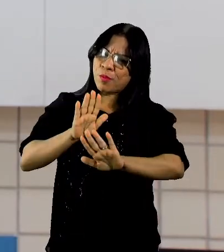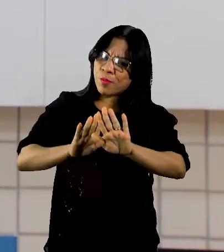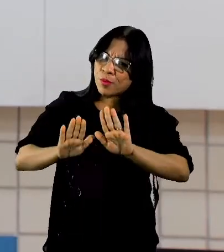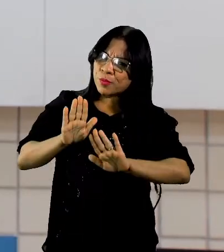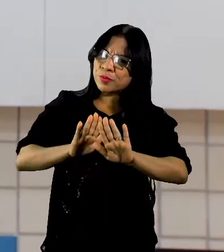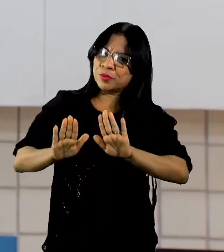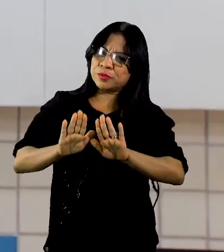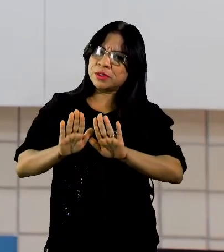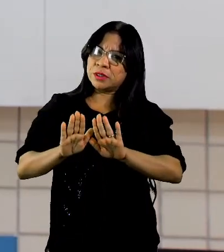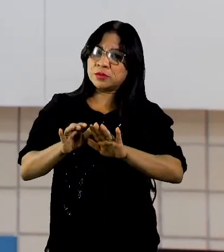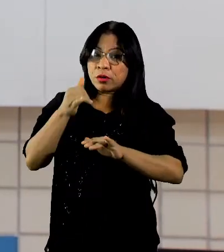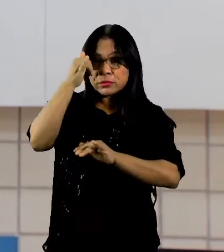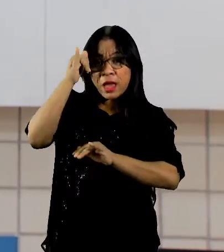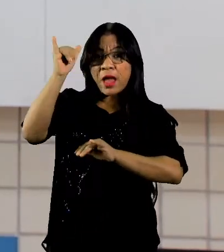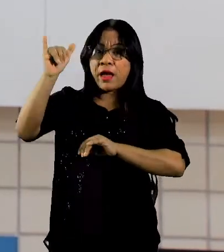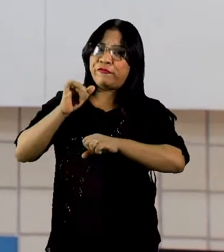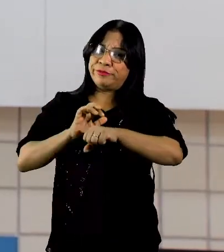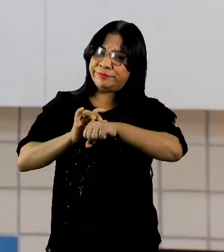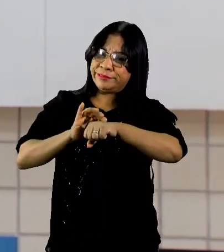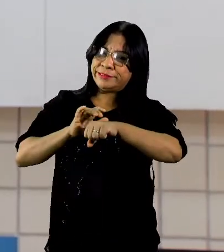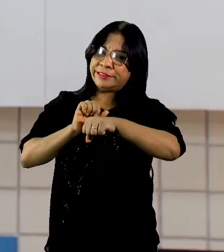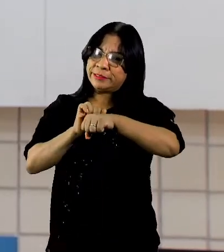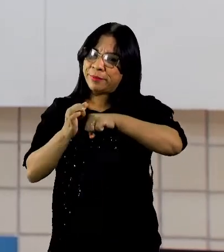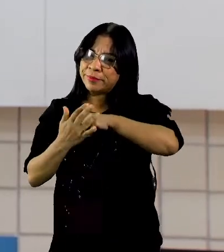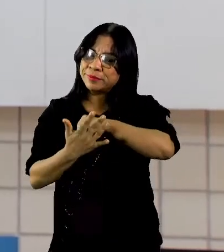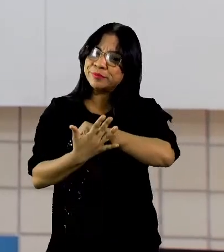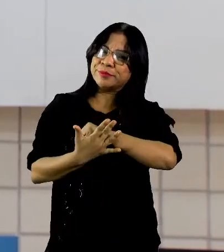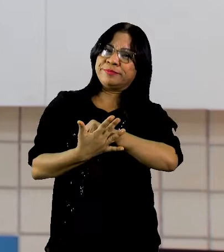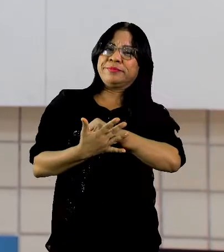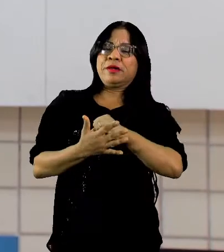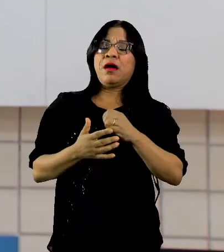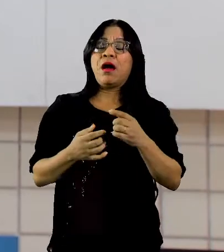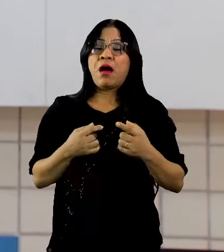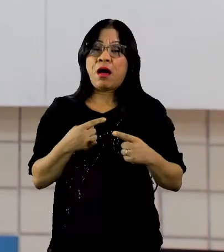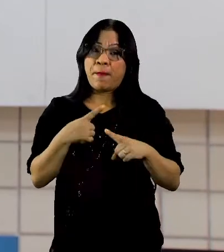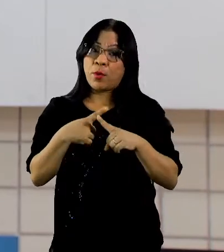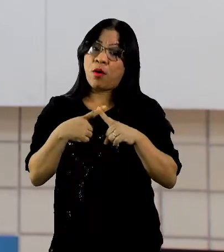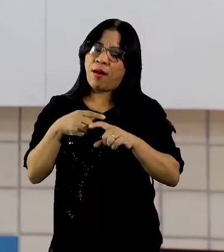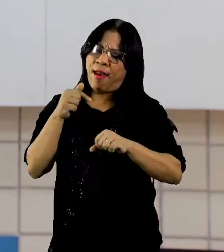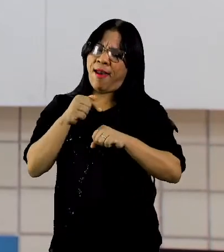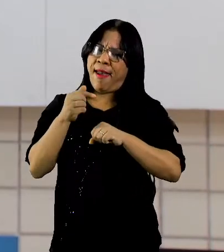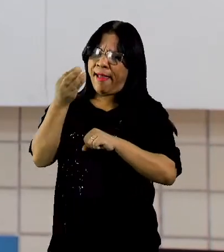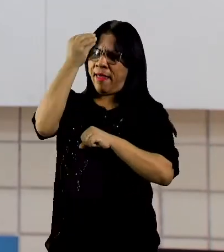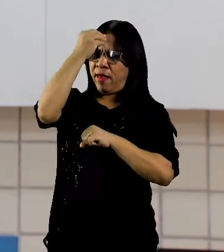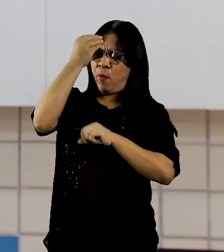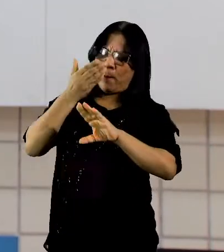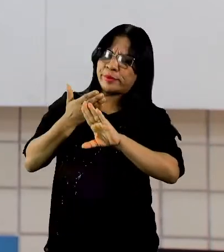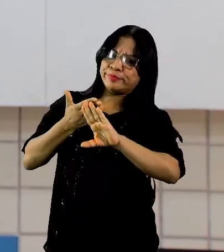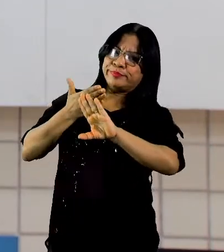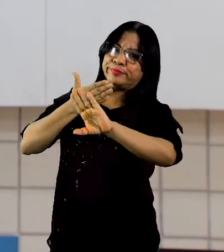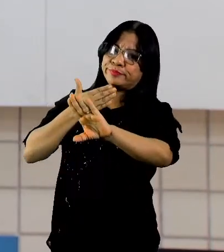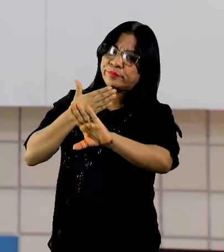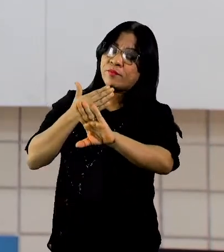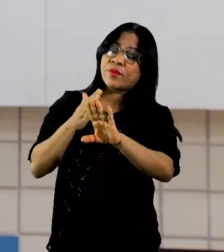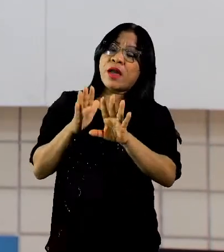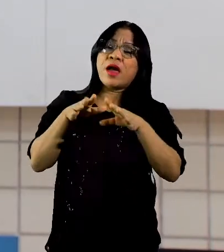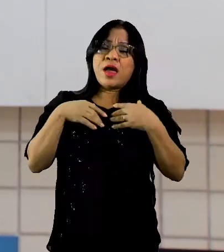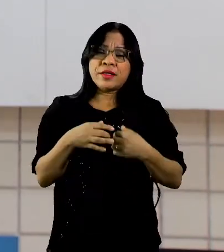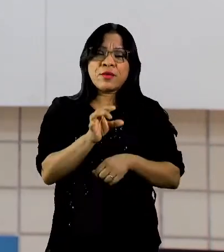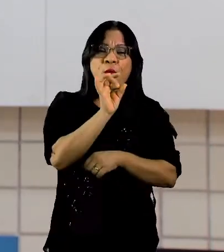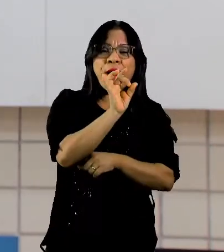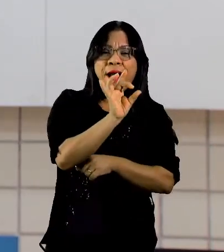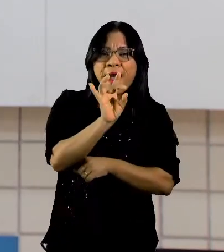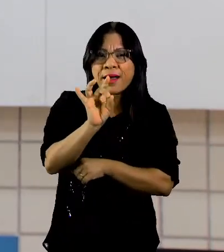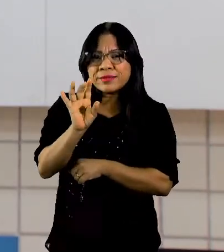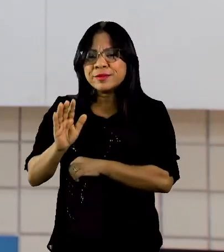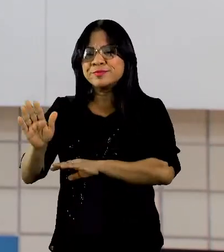a propagação dessa doença tão terrível? Que afinal de contas é ela que tem nos separado, tá? Então vamos fazer cada um de nós a nossa parte,